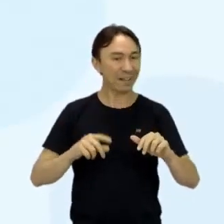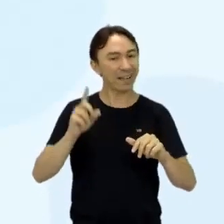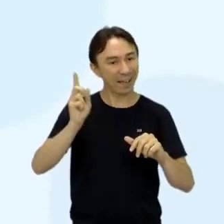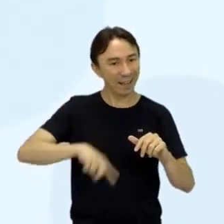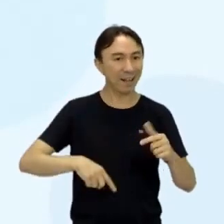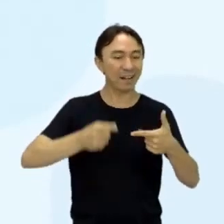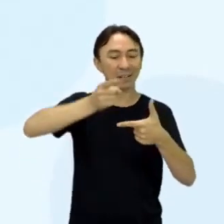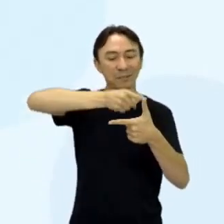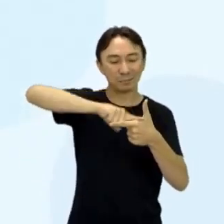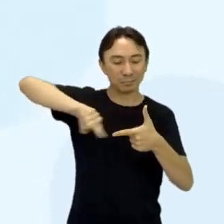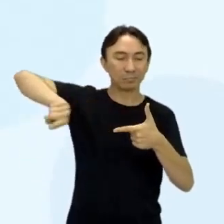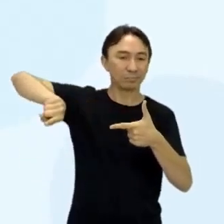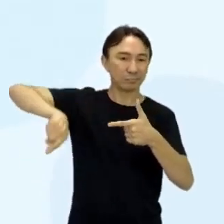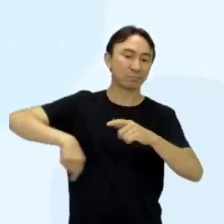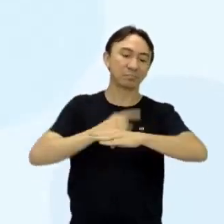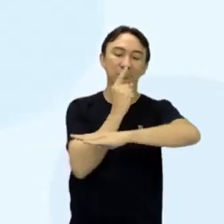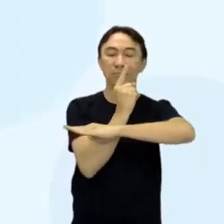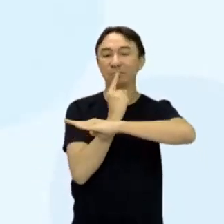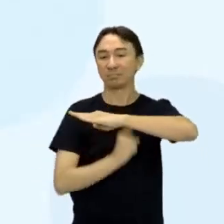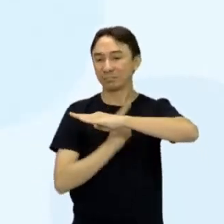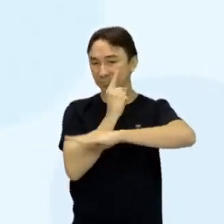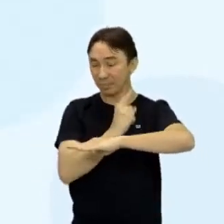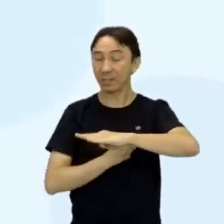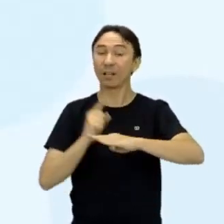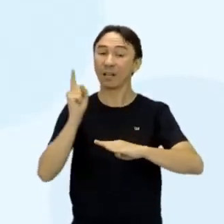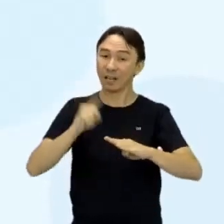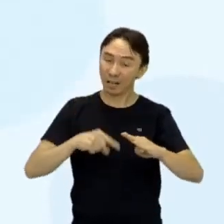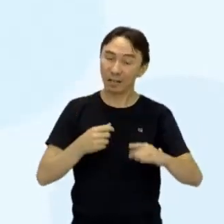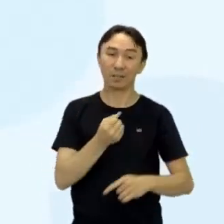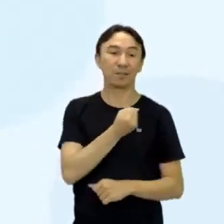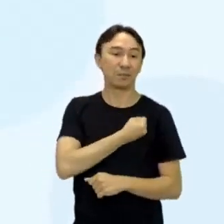isso pode ser representado pelos números racionais, tá